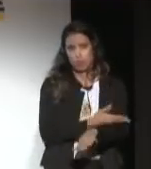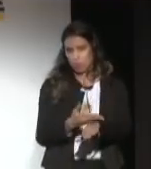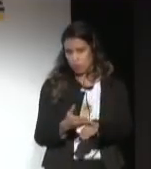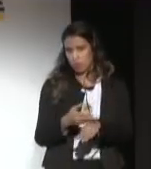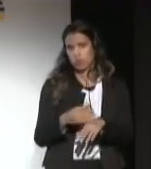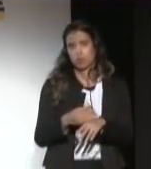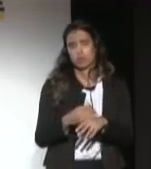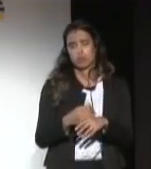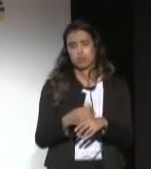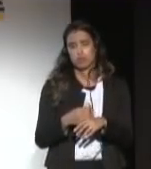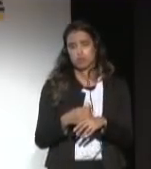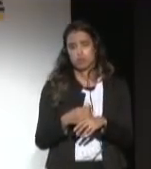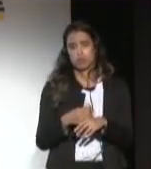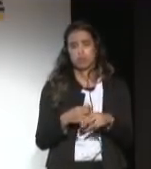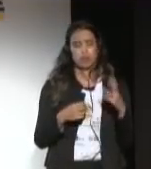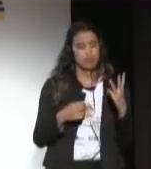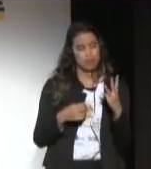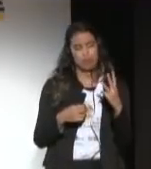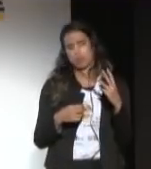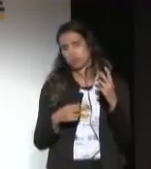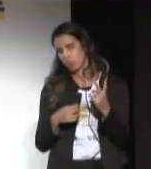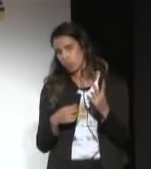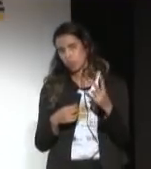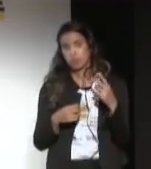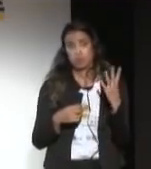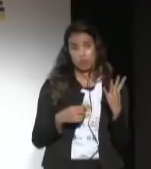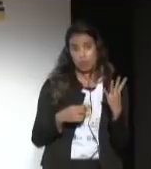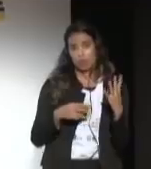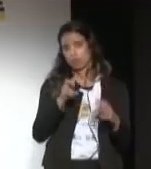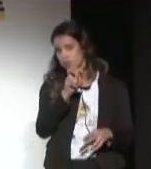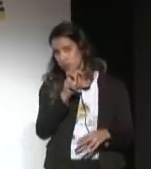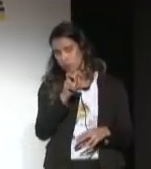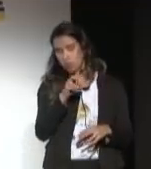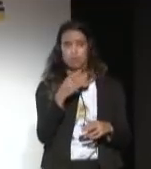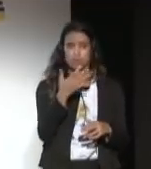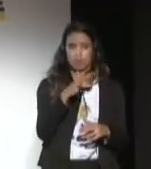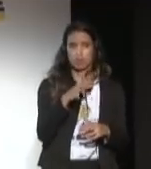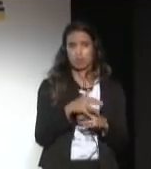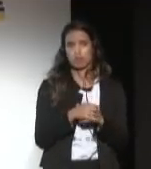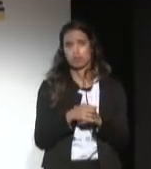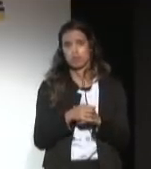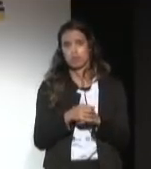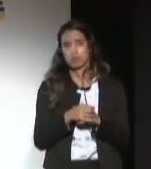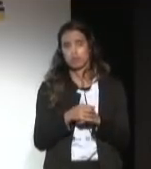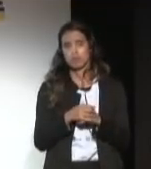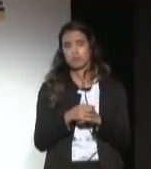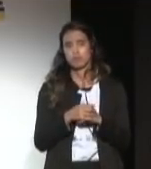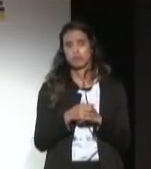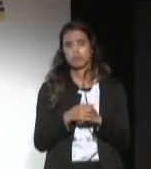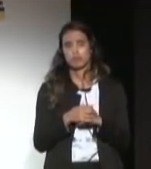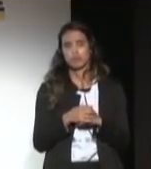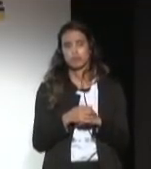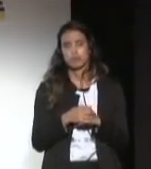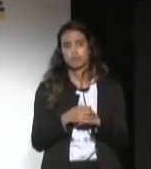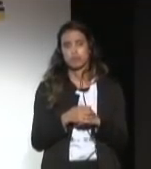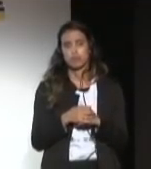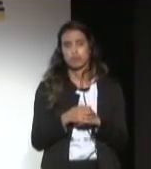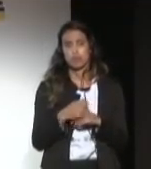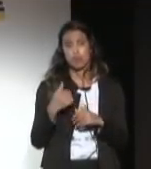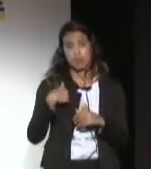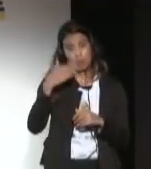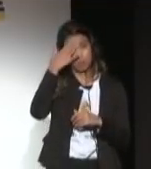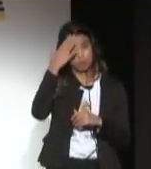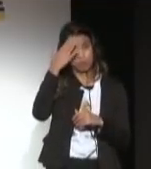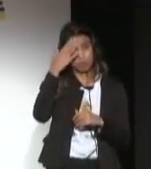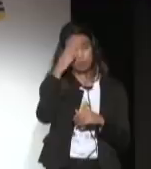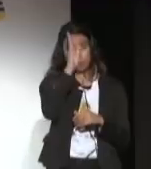3+2 ou 4+1 em termos de formação, e isso é orientado pelos padrões profissionais da prática. E eu sei que o Brasil está